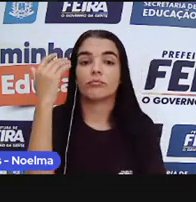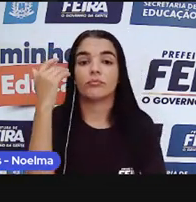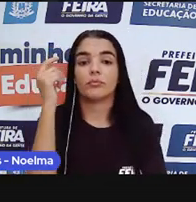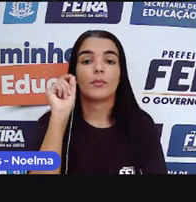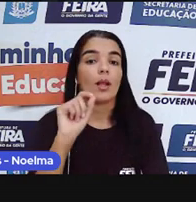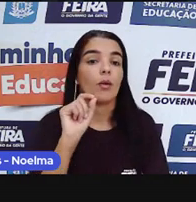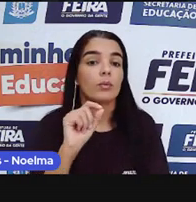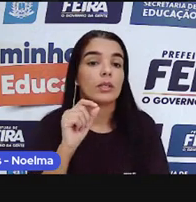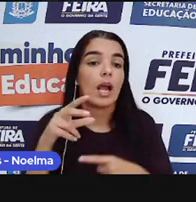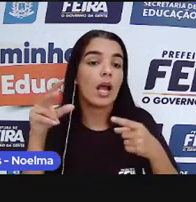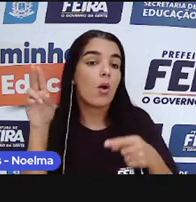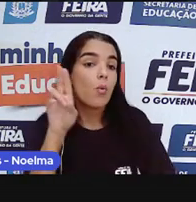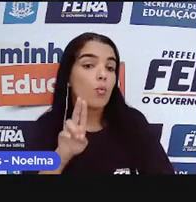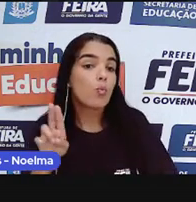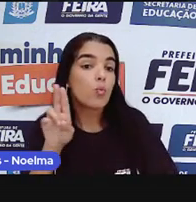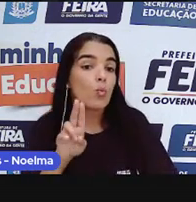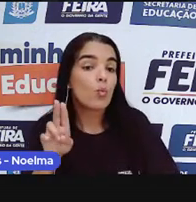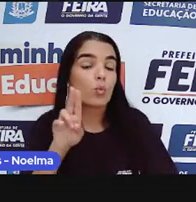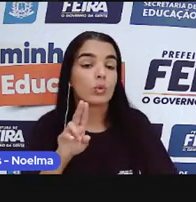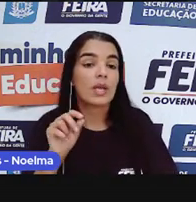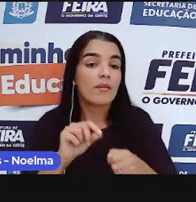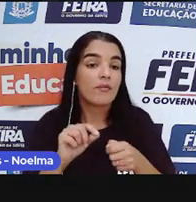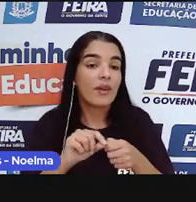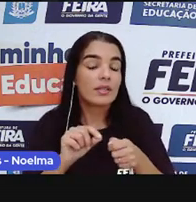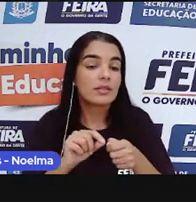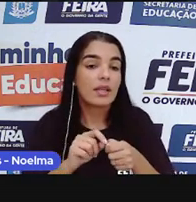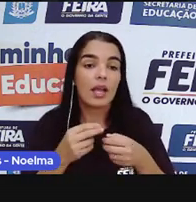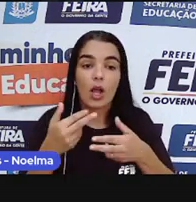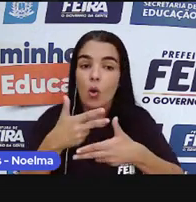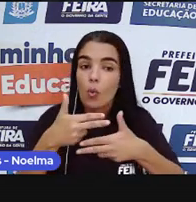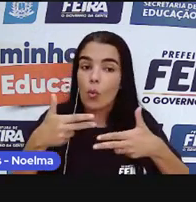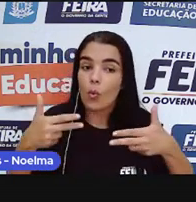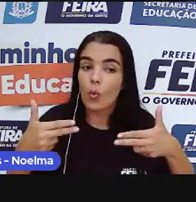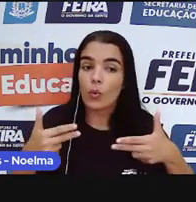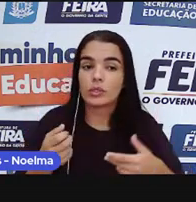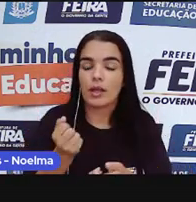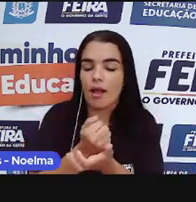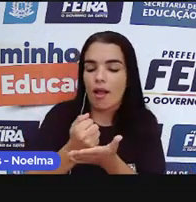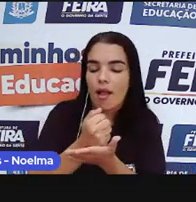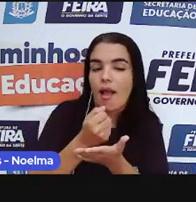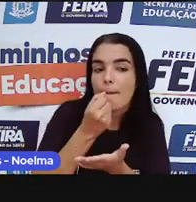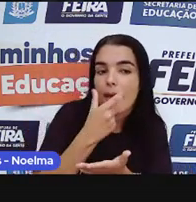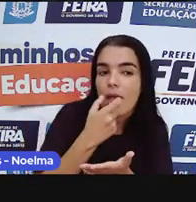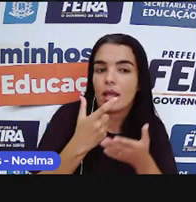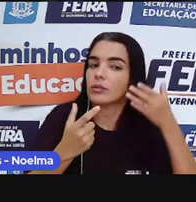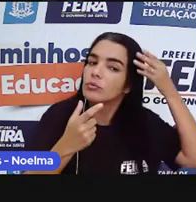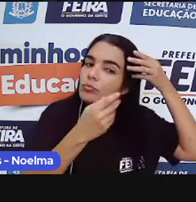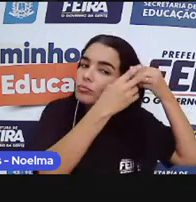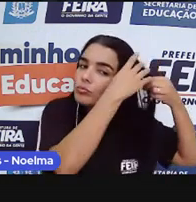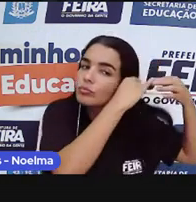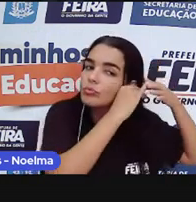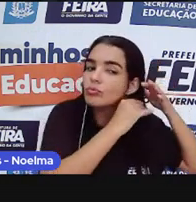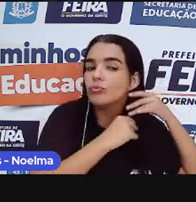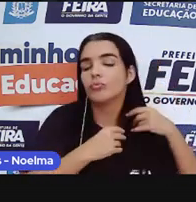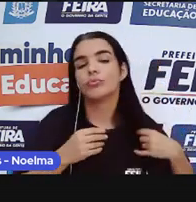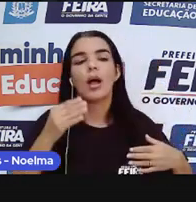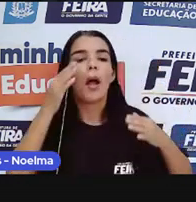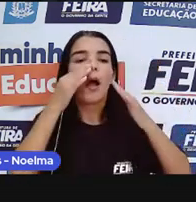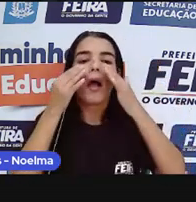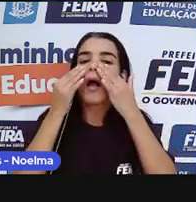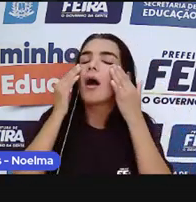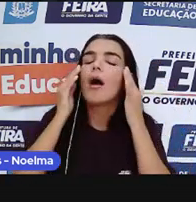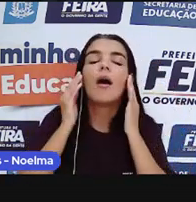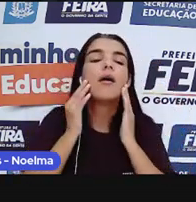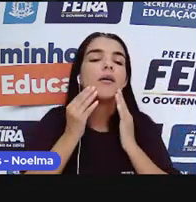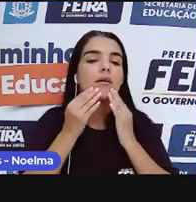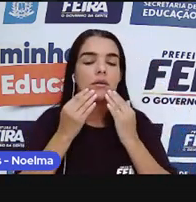elas são utilizadas na produção dos cosméticos, de medicamentos, né? Há também os animais que auxiliam